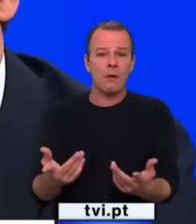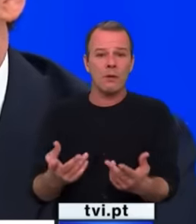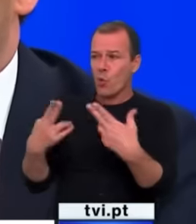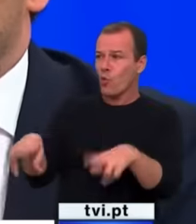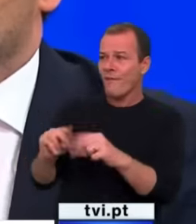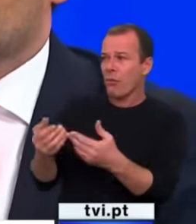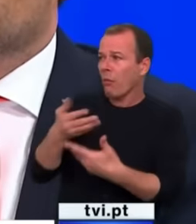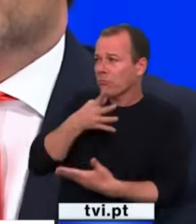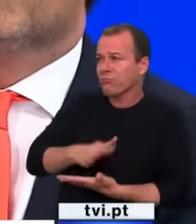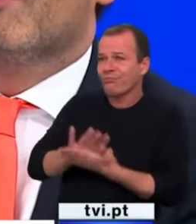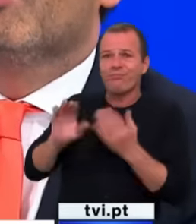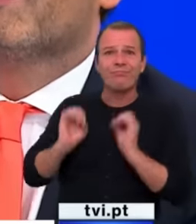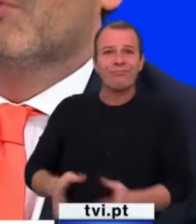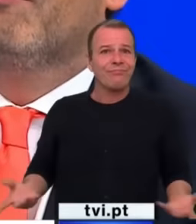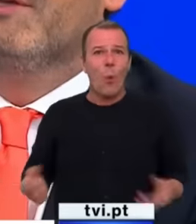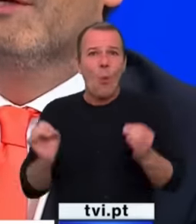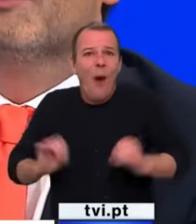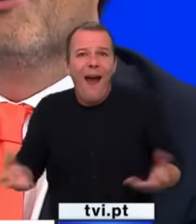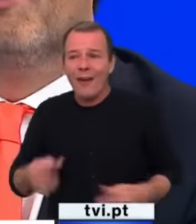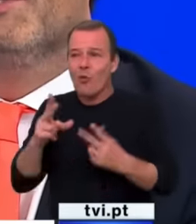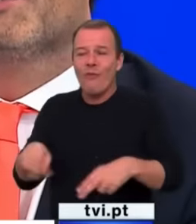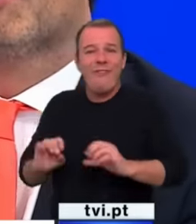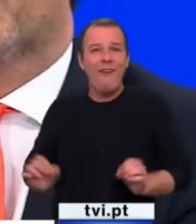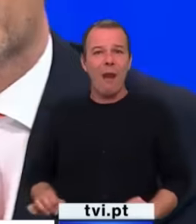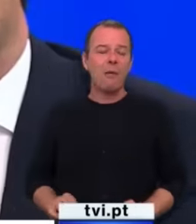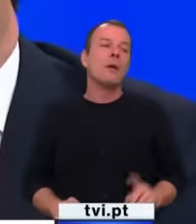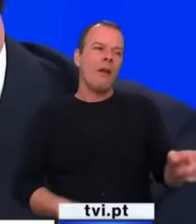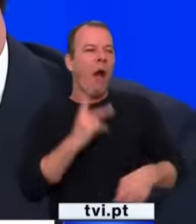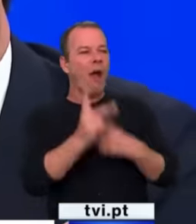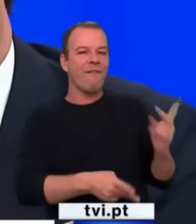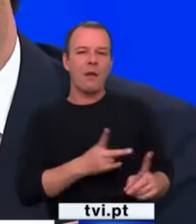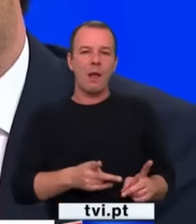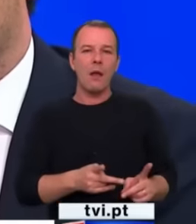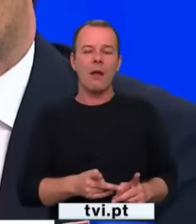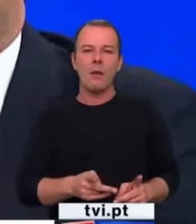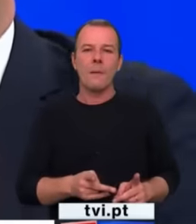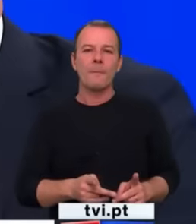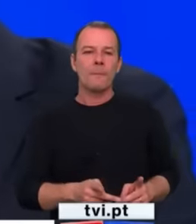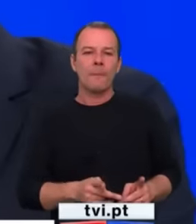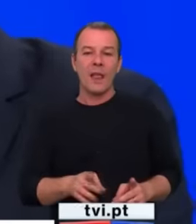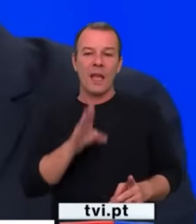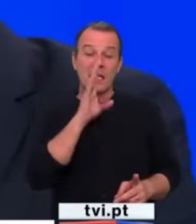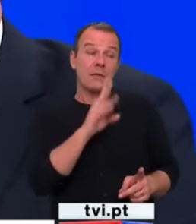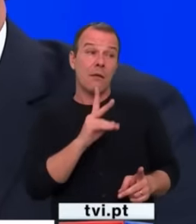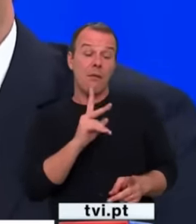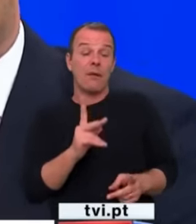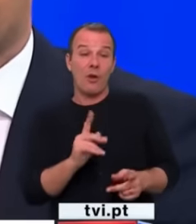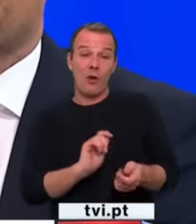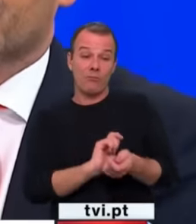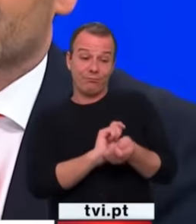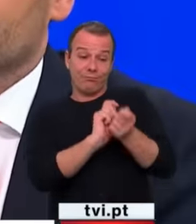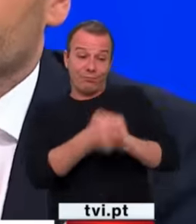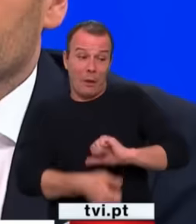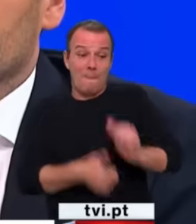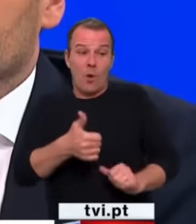isso. Mas o Pedro, quando avalia, só avalia se a coisa for absolutamente original. Deputado André Ventura, se nós melhoramos é alguma coisa, não é? Senhor deputado, André